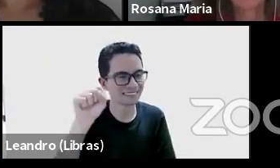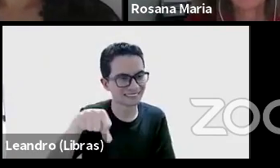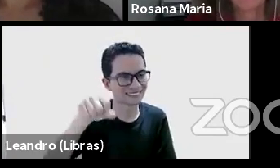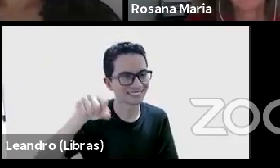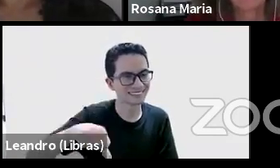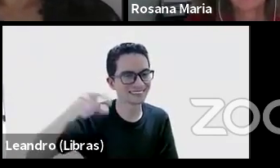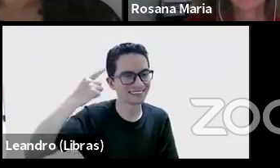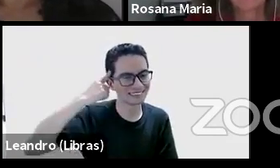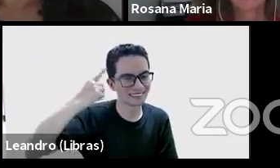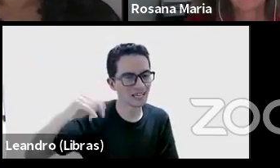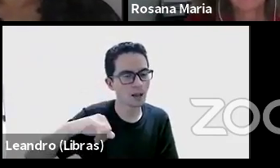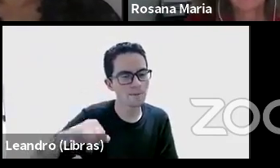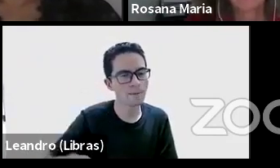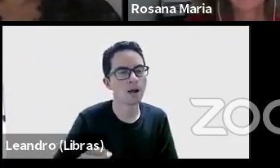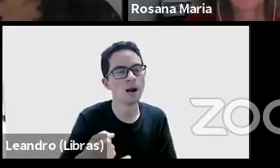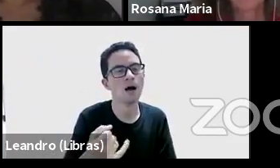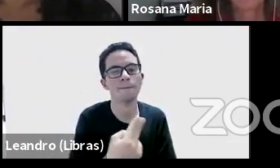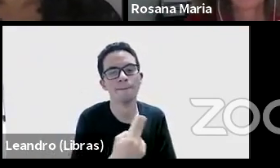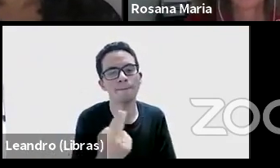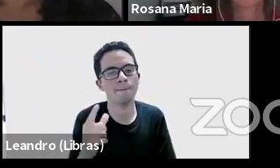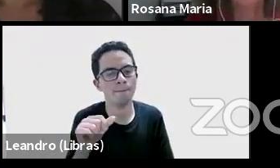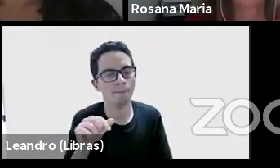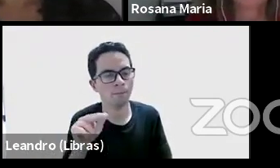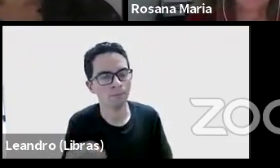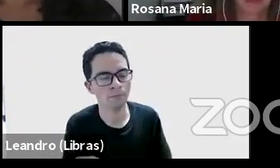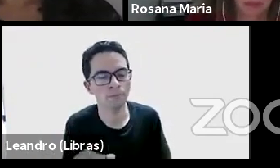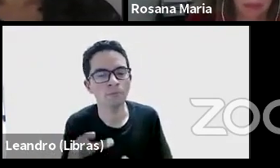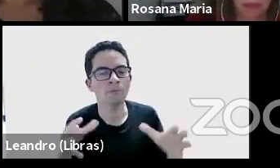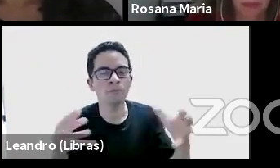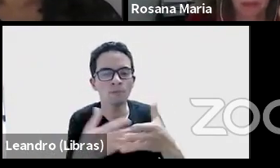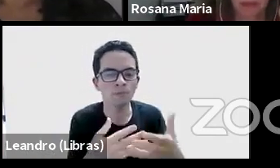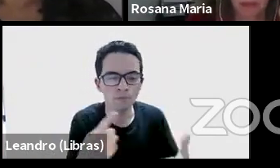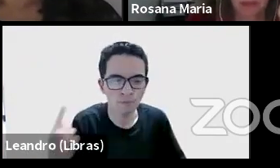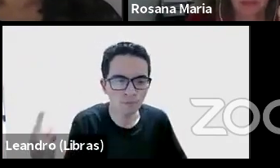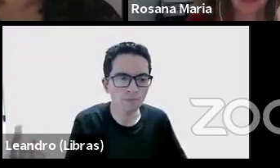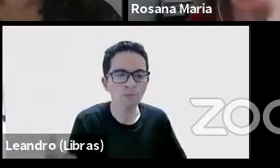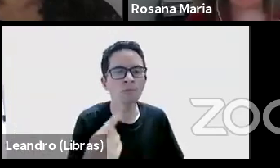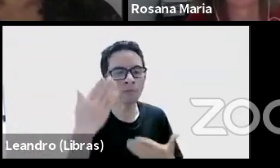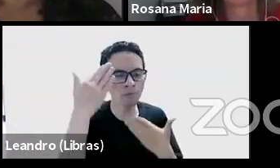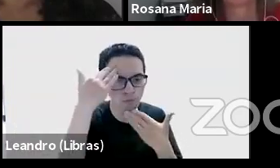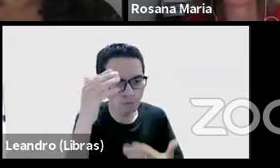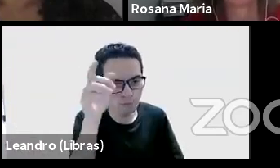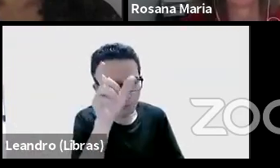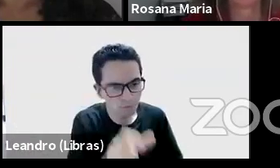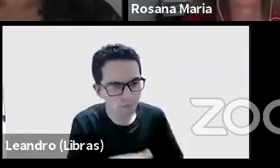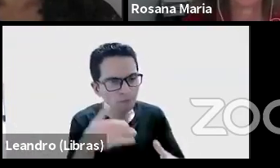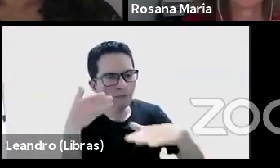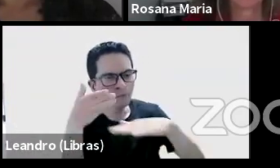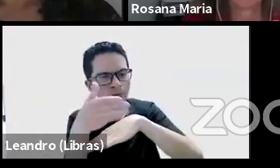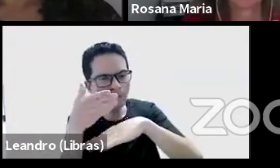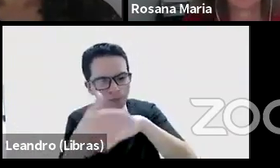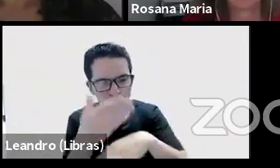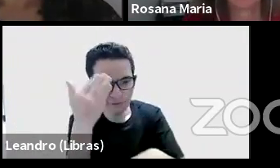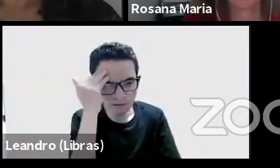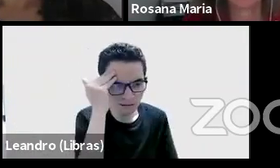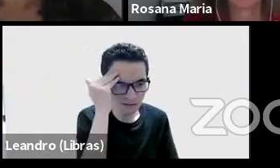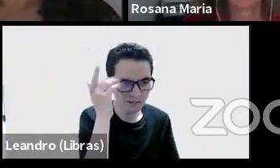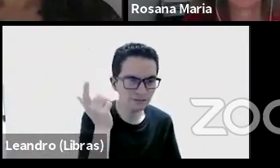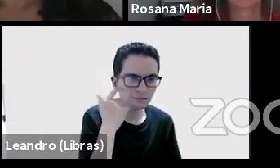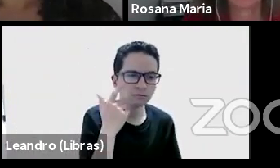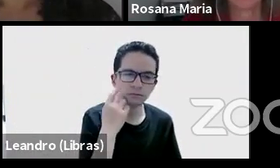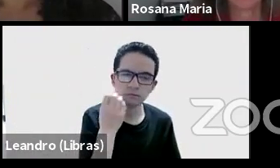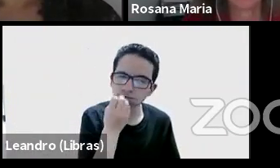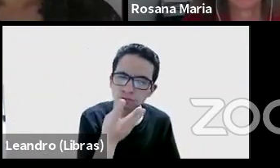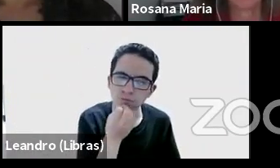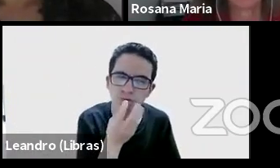queria, em nome do LACE, em nome do nosso grupo, agradecer a você, a sua participação e dizer que foi muito, muito bom e a